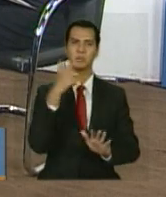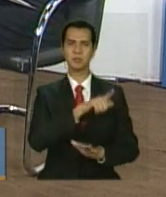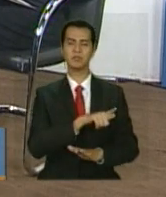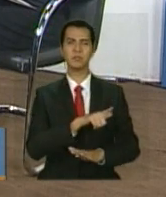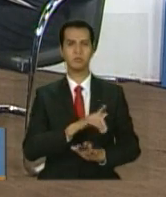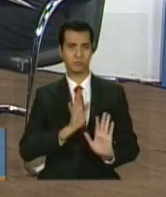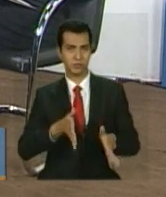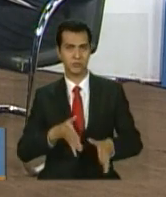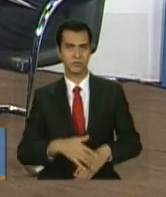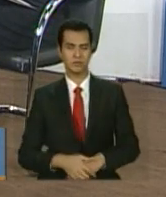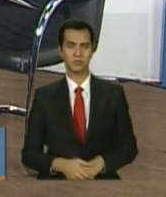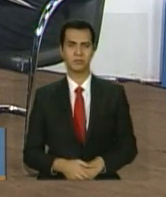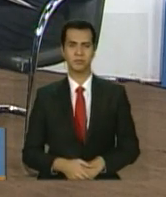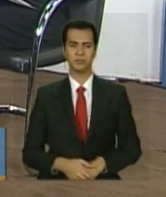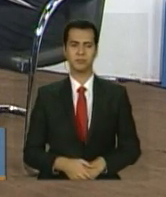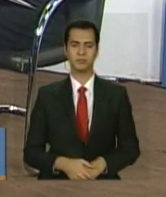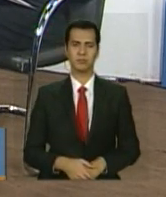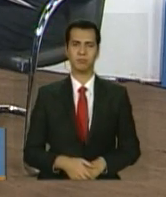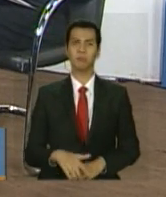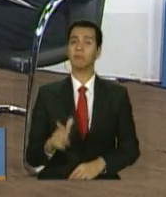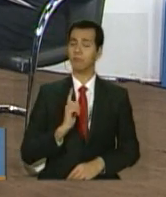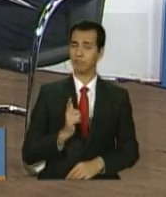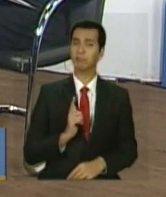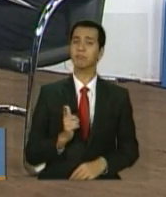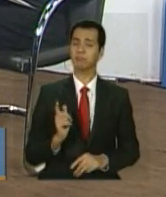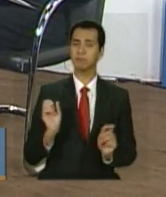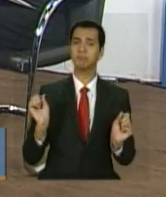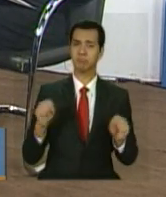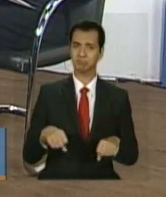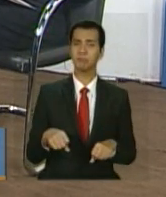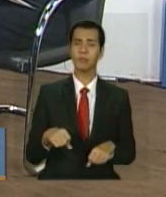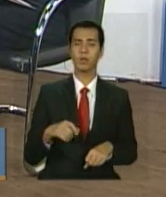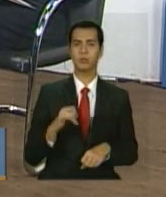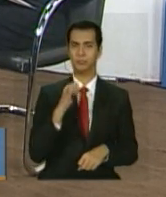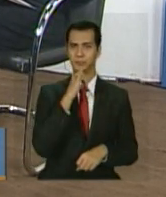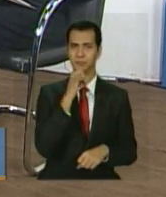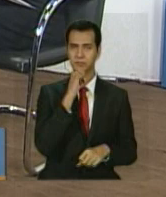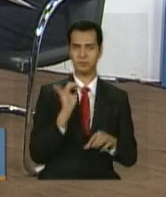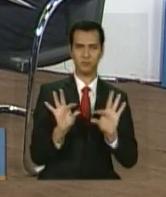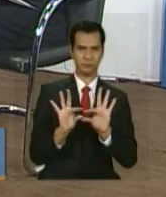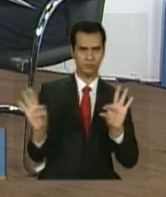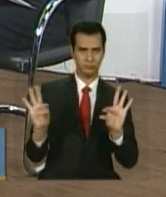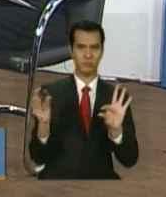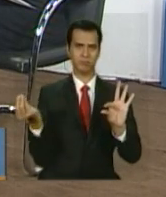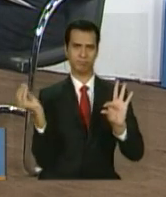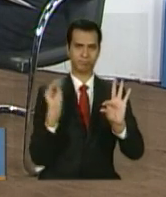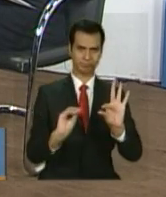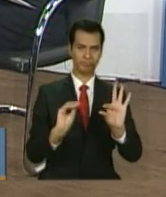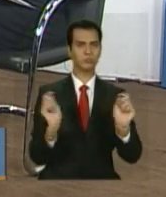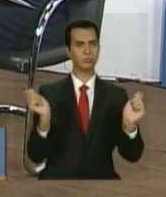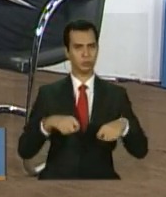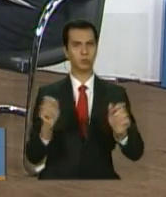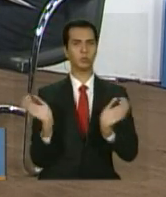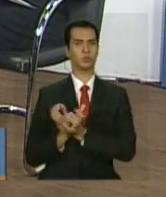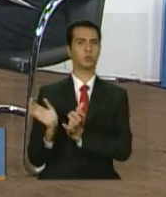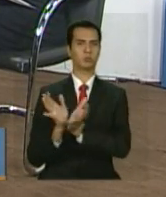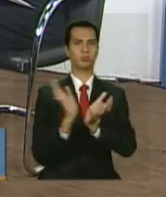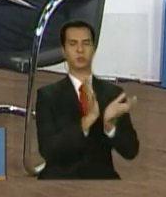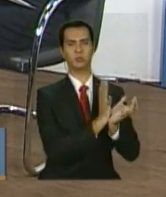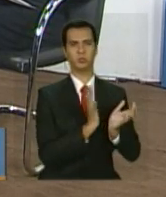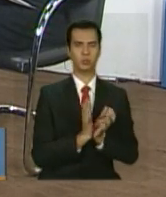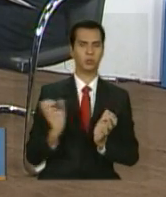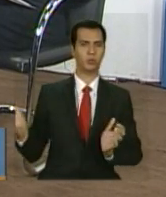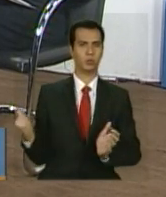de resultado. Olha, se nós pensarmos que este novo campo, que possibilita a identificação dos novos grupos sobre os quais